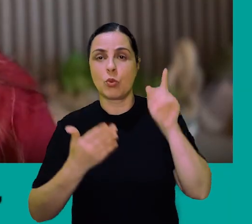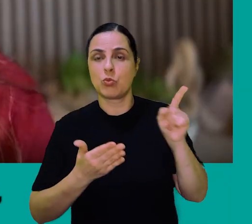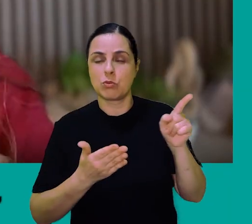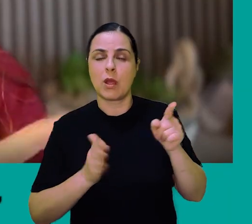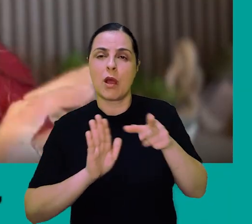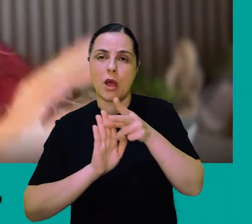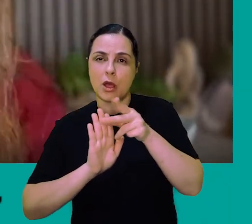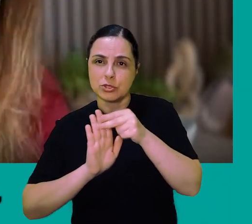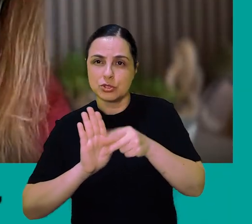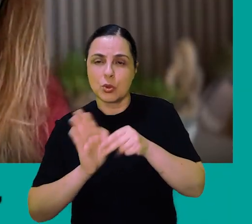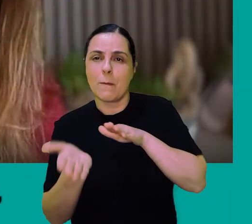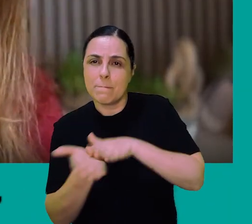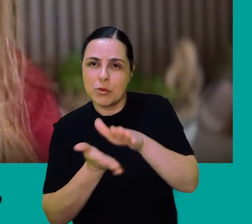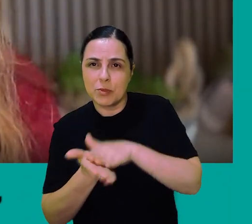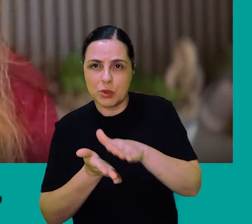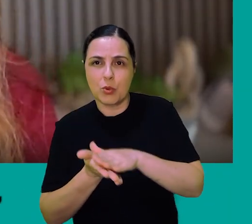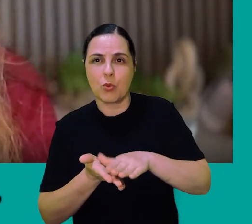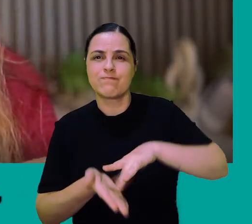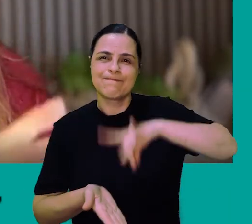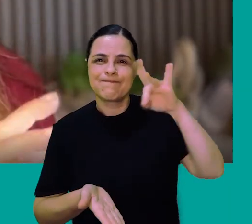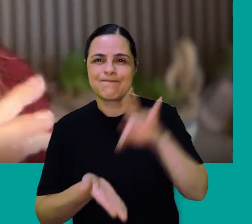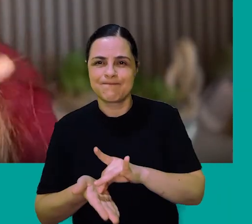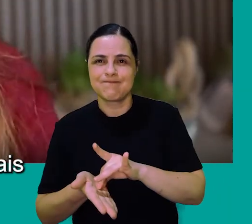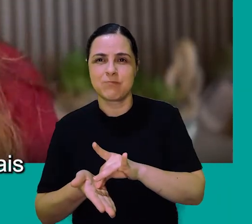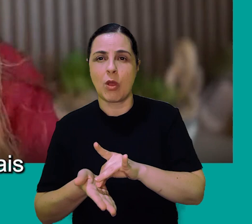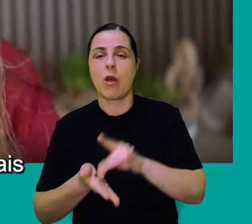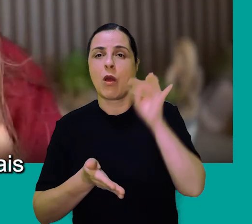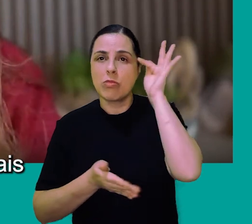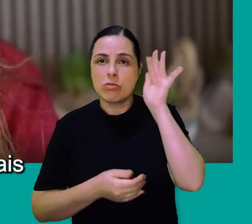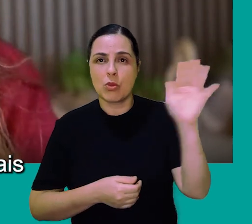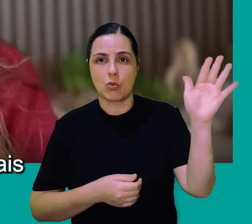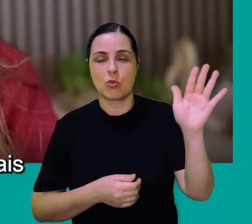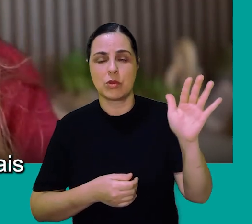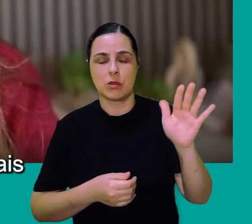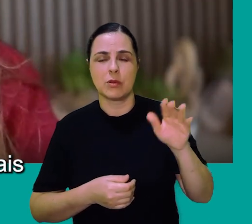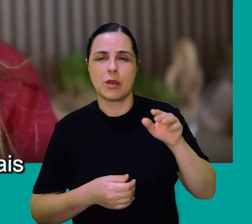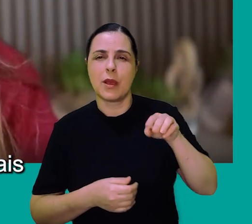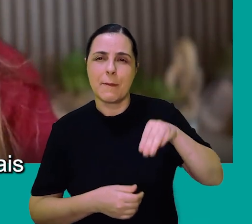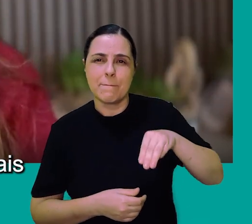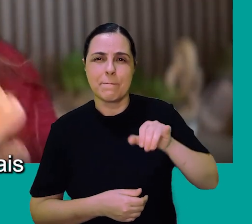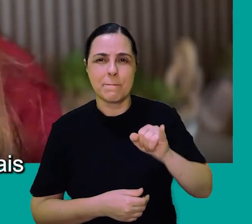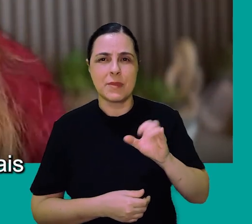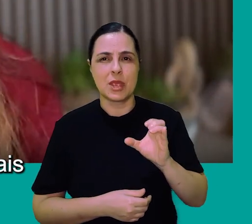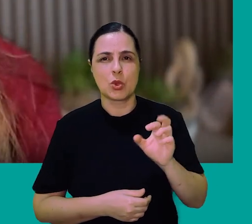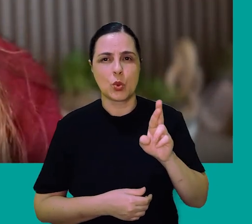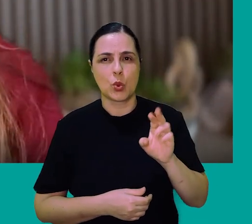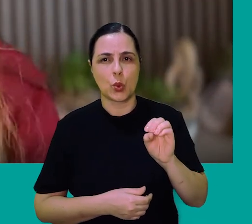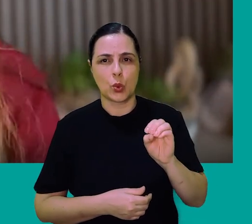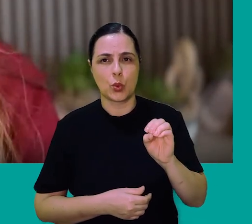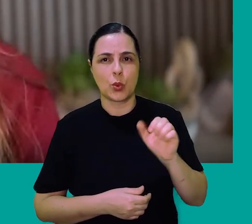um artigo que ele formalizou essa teoria das microagressões, dando maiores exemplos e tudo mais, e